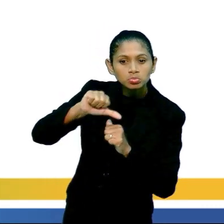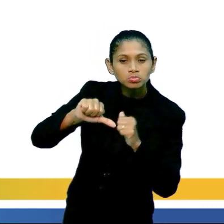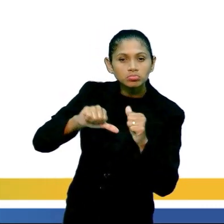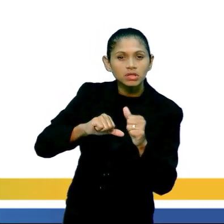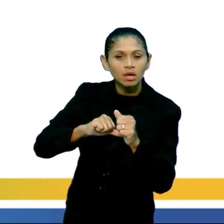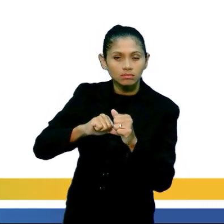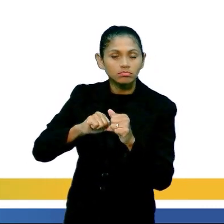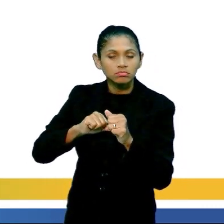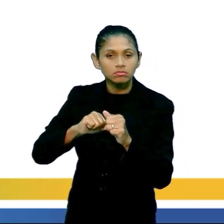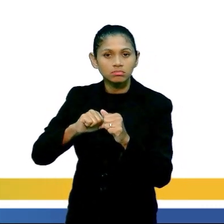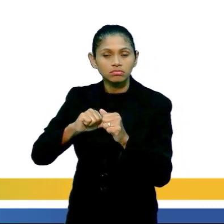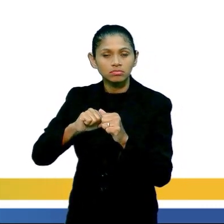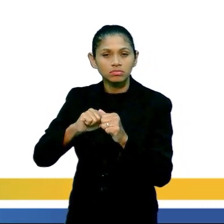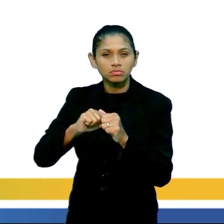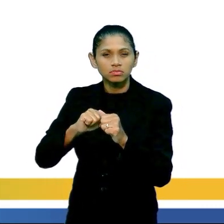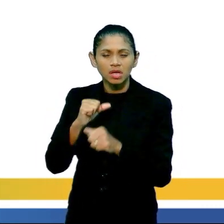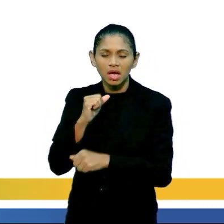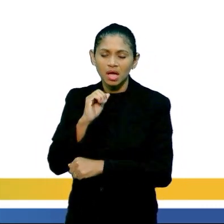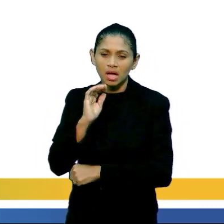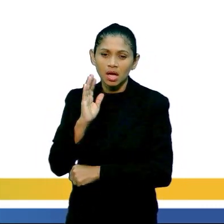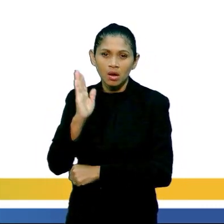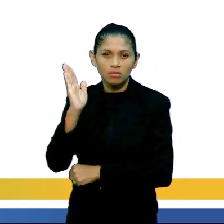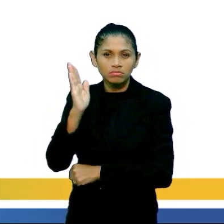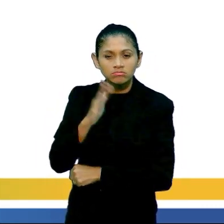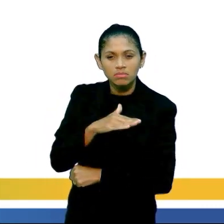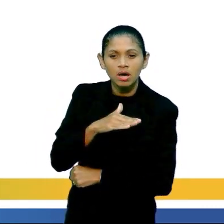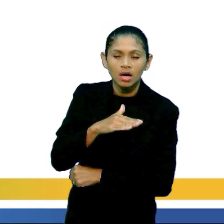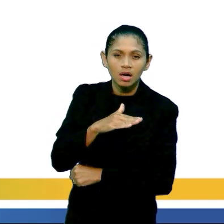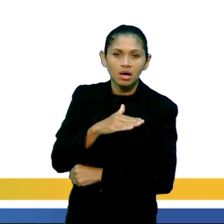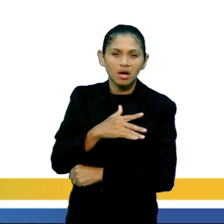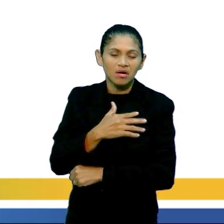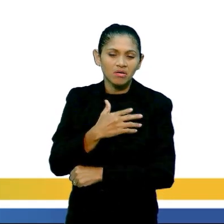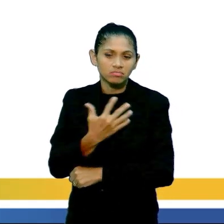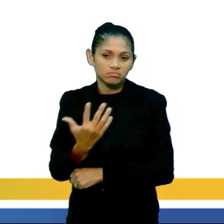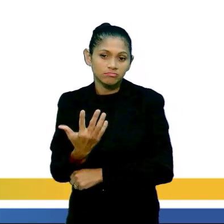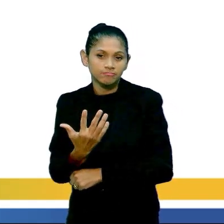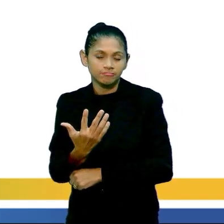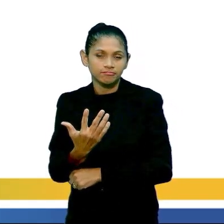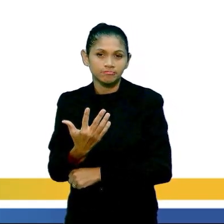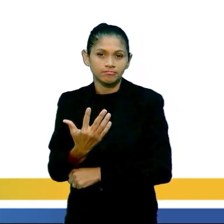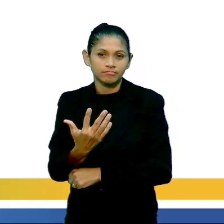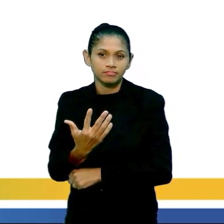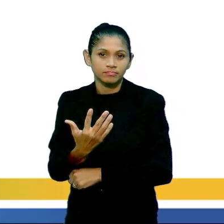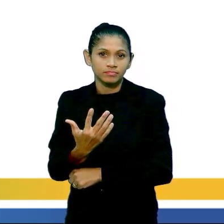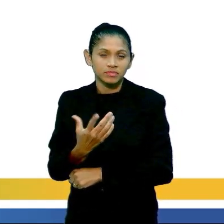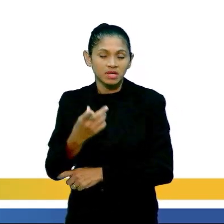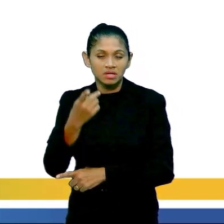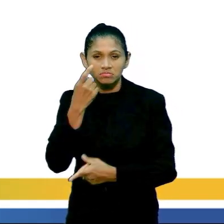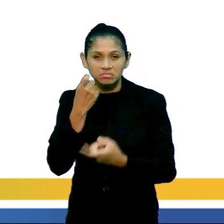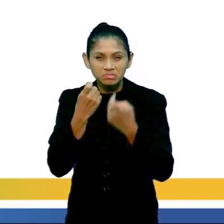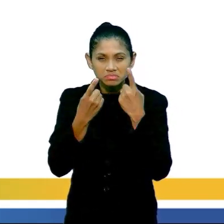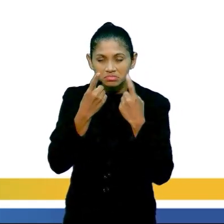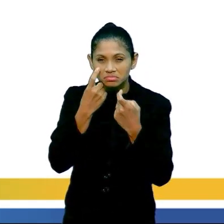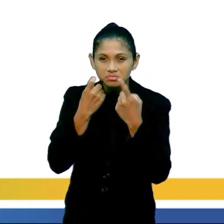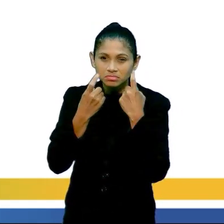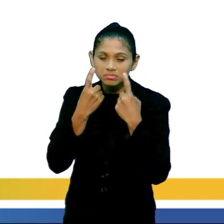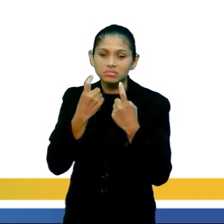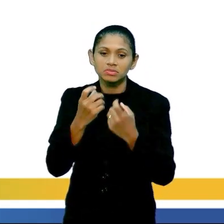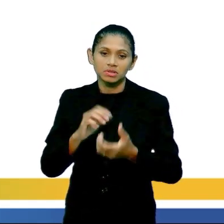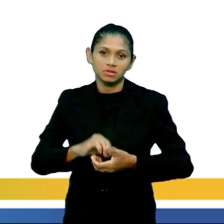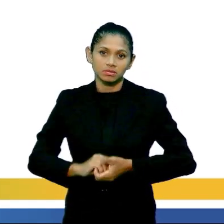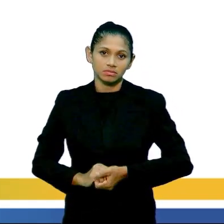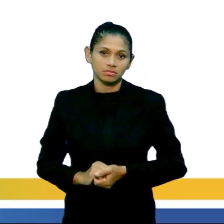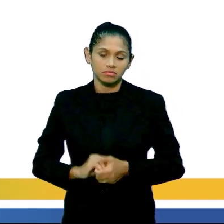pranto. Ou seja, a expressão mala leite é capaz de transformar mau humor, né? Em choro, né? Em